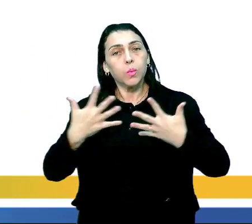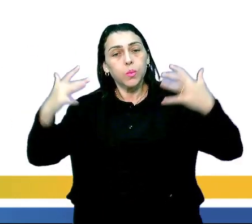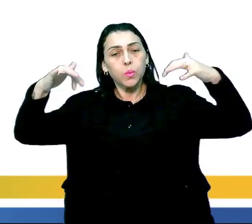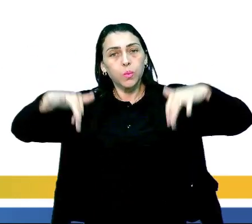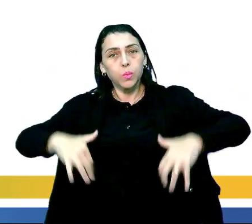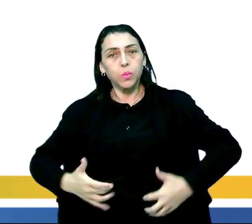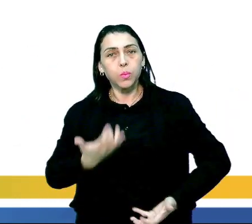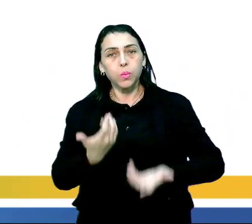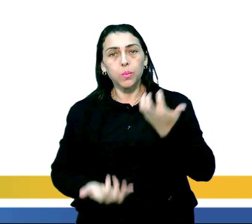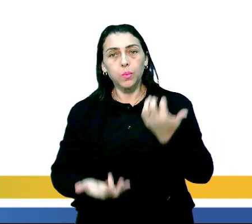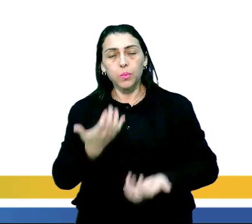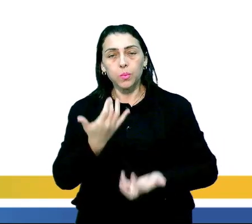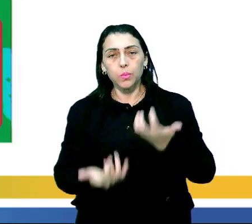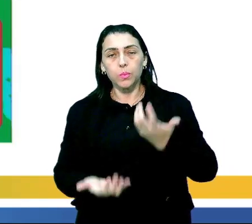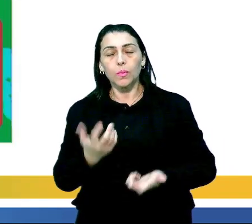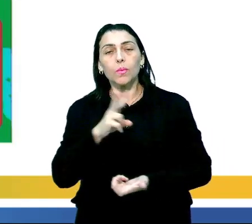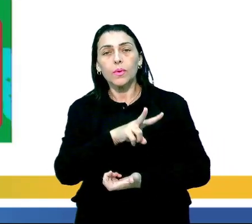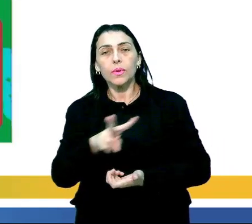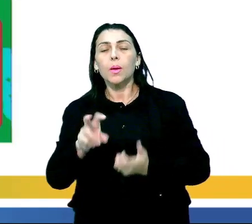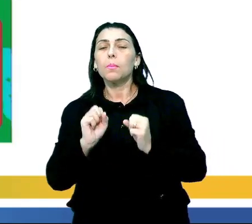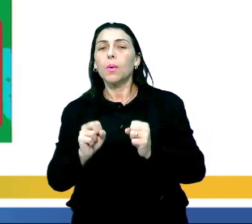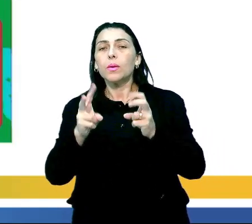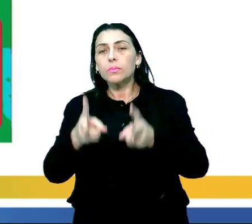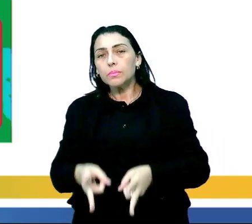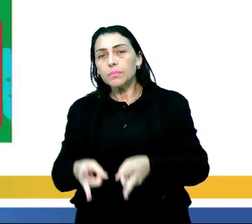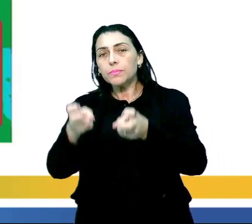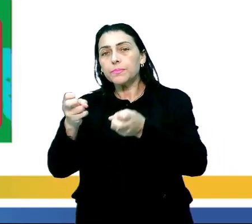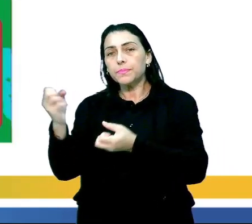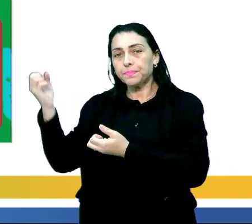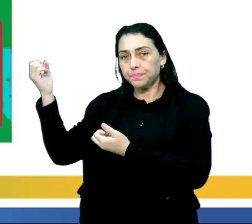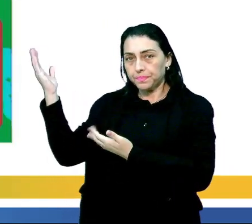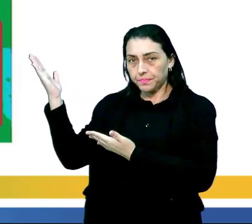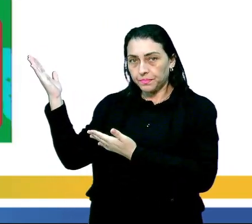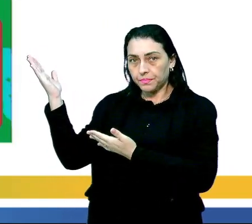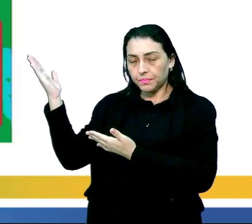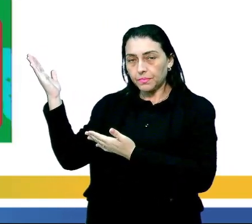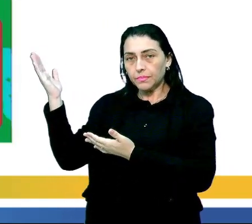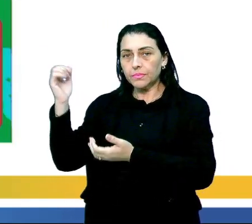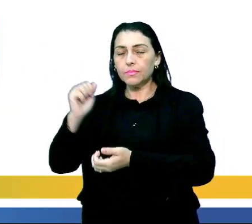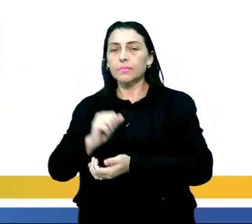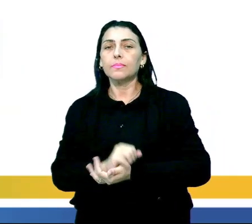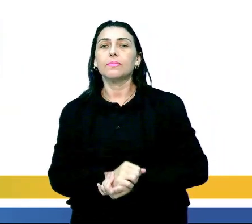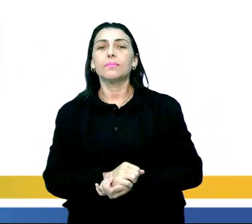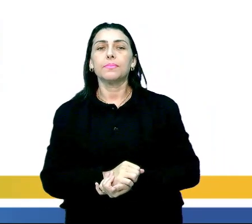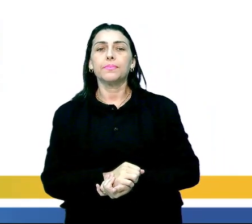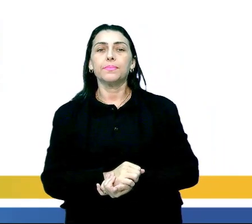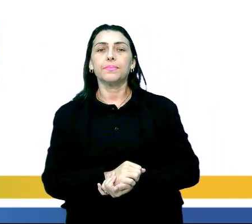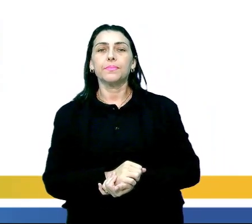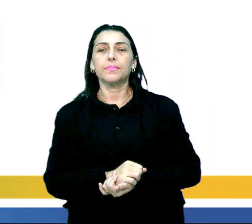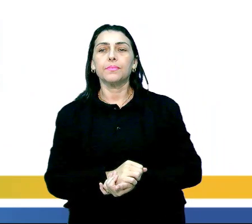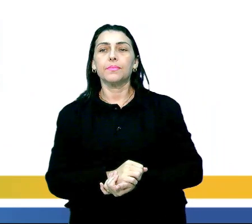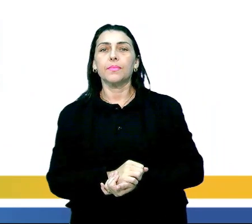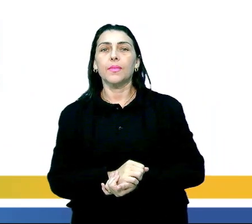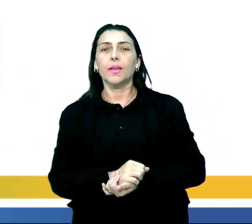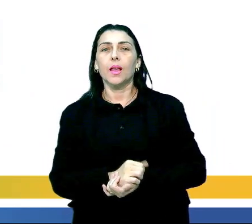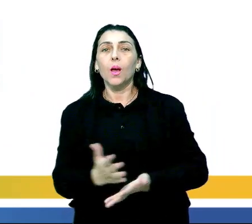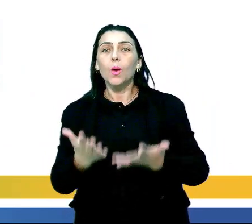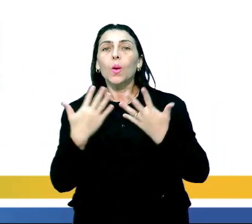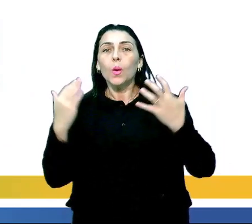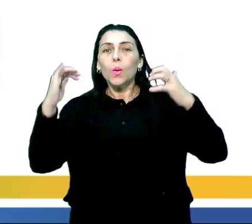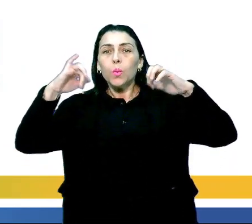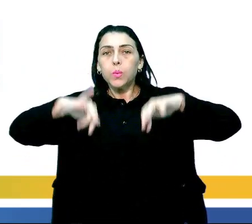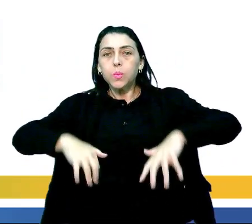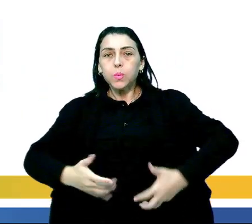aquecimento global, conforme vocês podem aí ver na imagem, ok? Bom, o